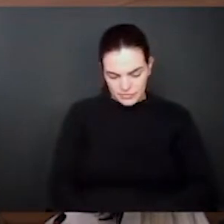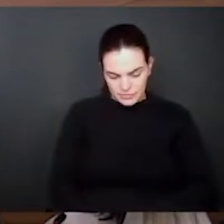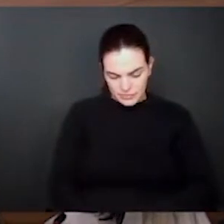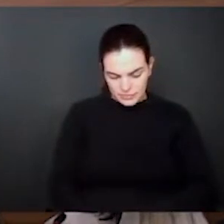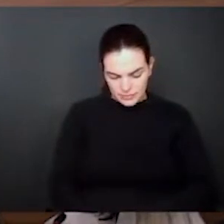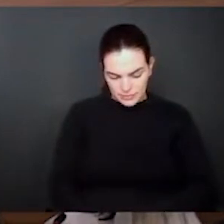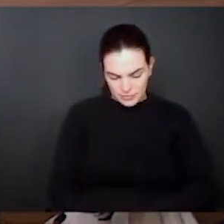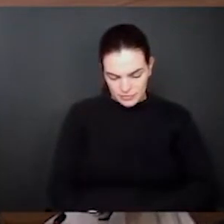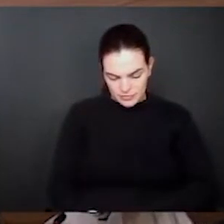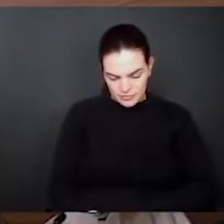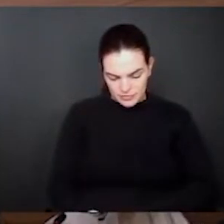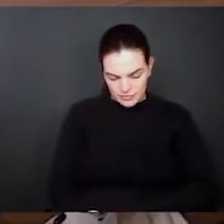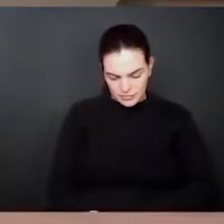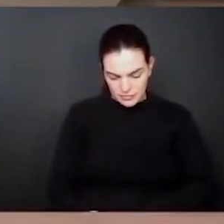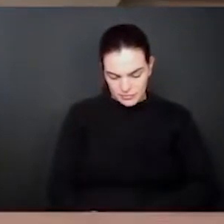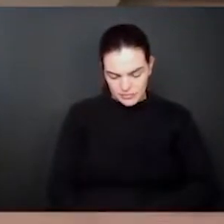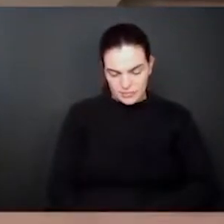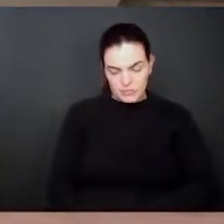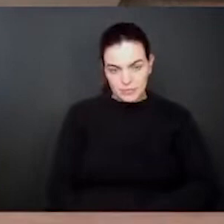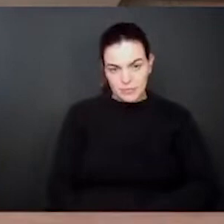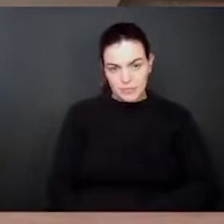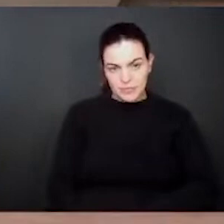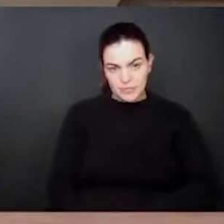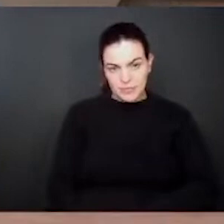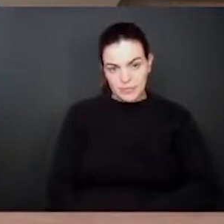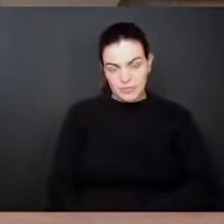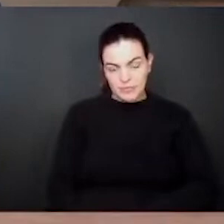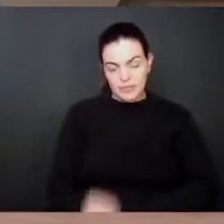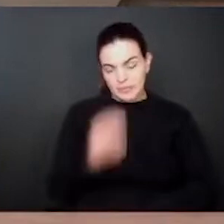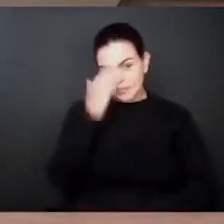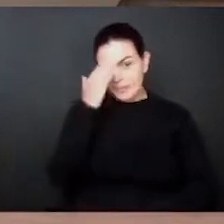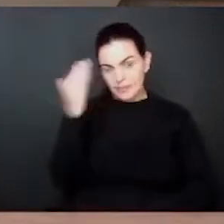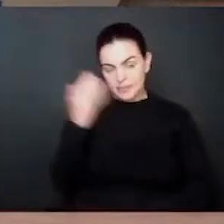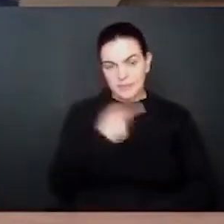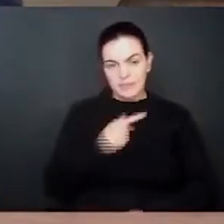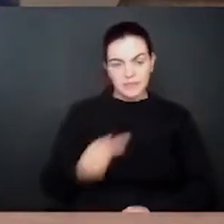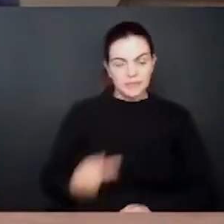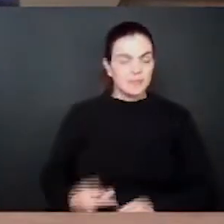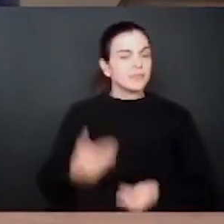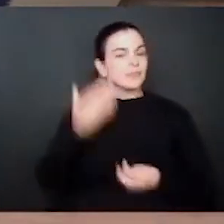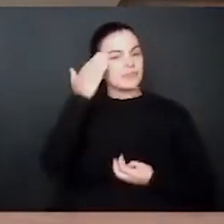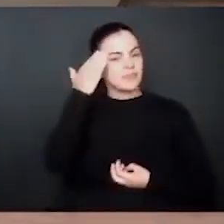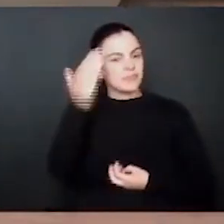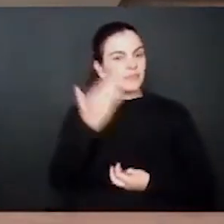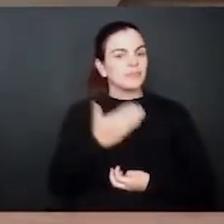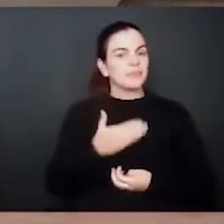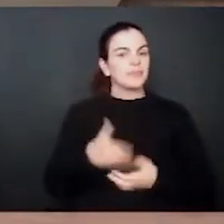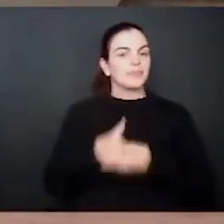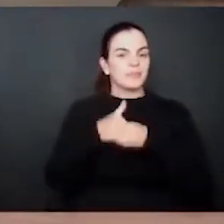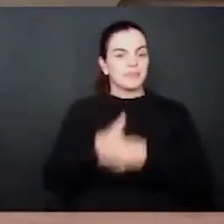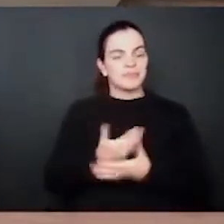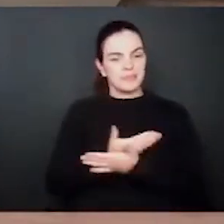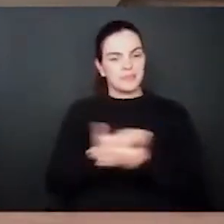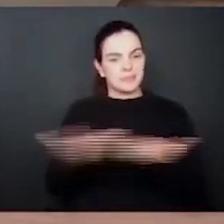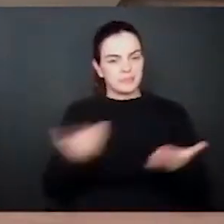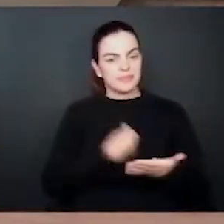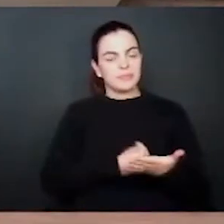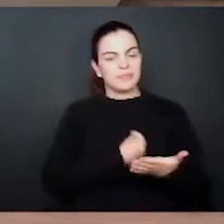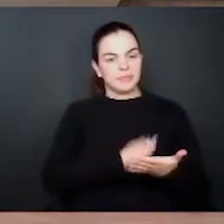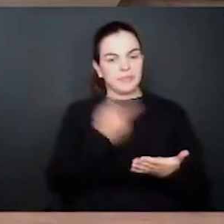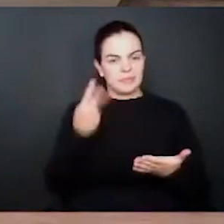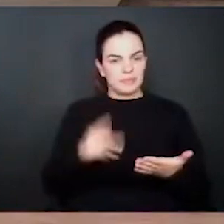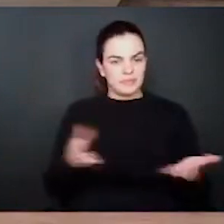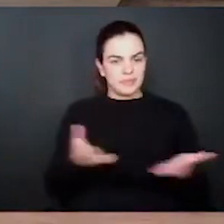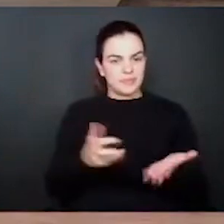Obrigado, senhor presidente. Cumprimentar a todos que estão aqui nesta manhã e fazem parte desse